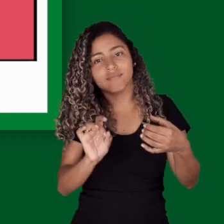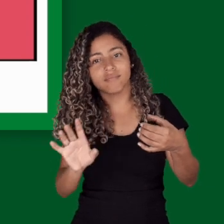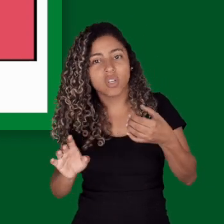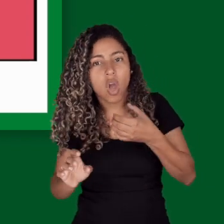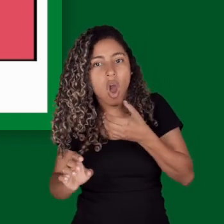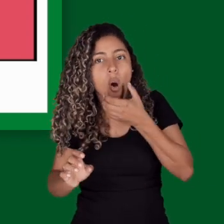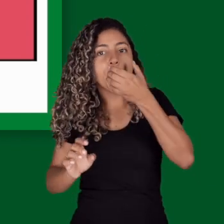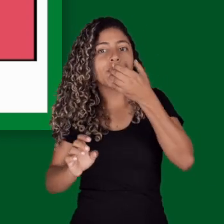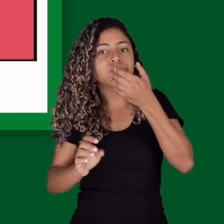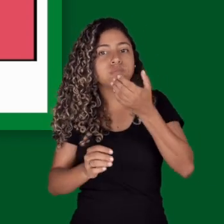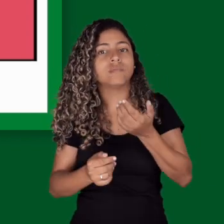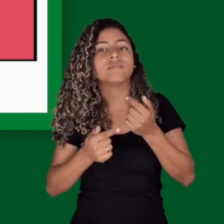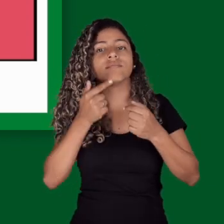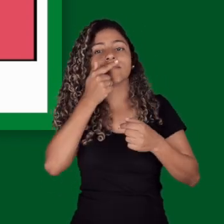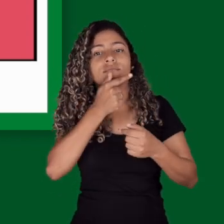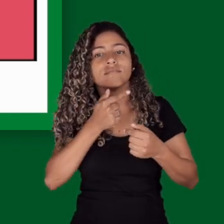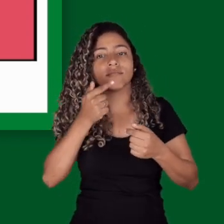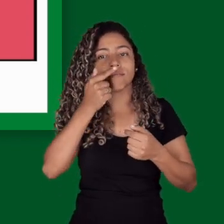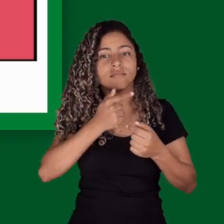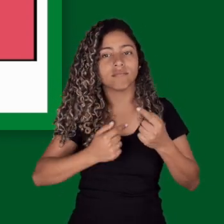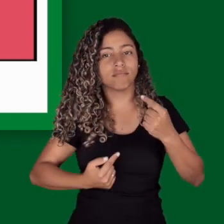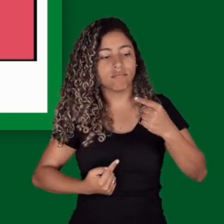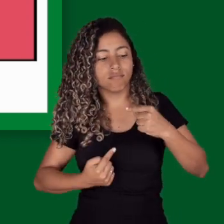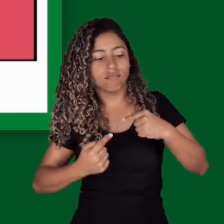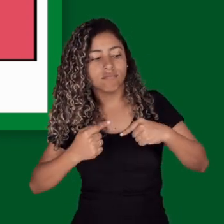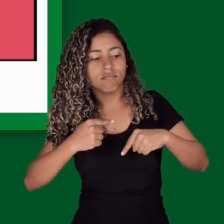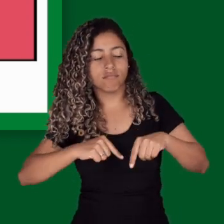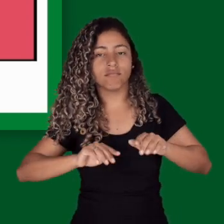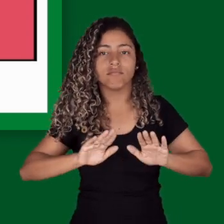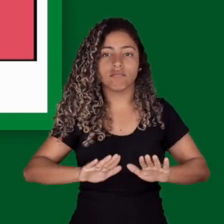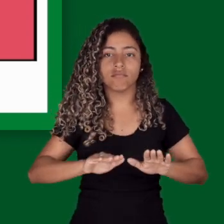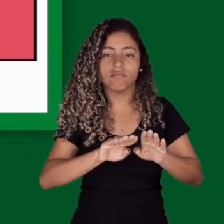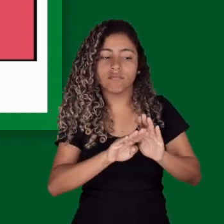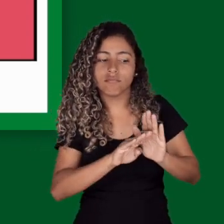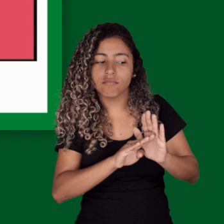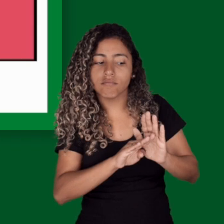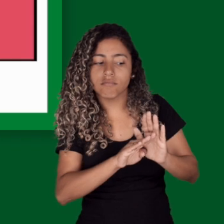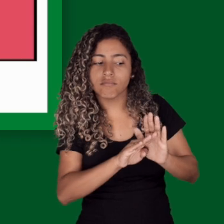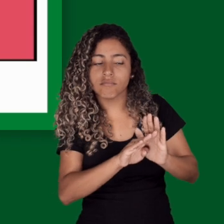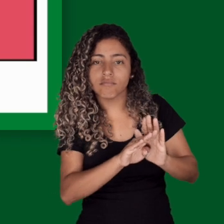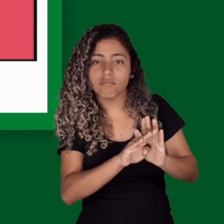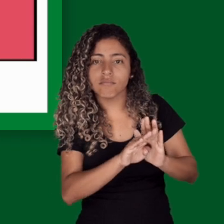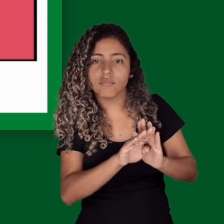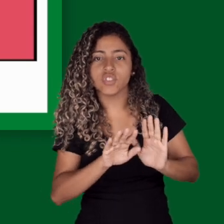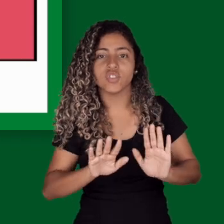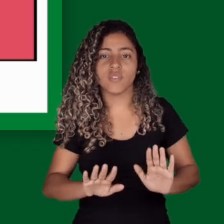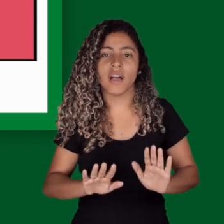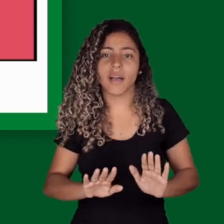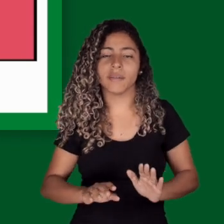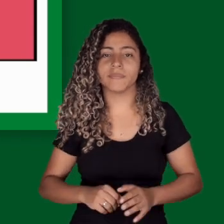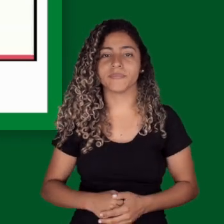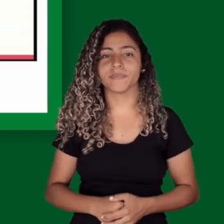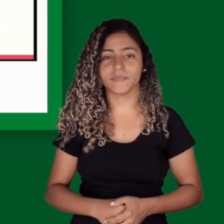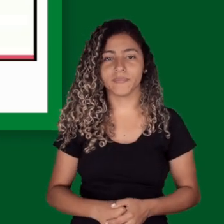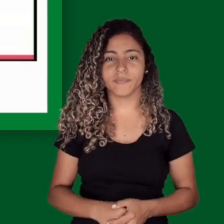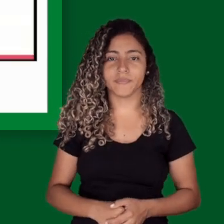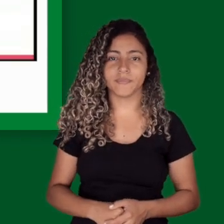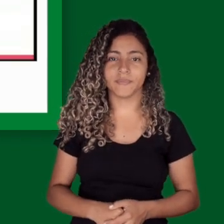menos madura, mais lentamente essa fruta vai se transformar em glicose e aumentar os níveis de açúcar no sangue.